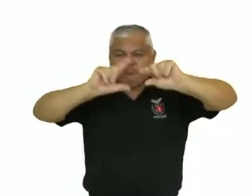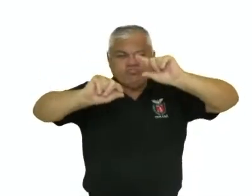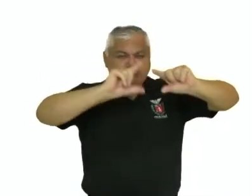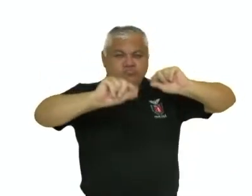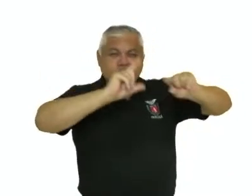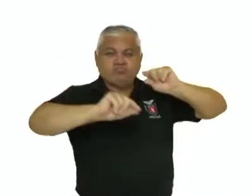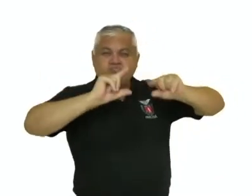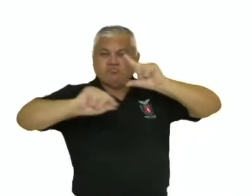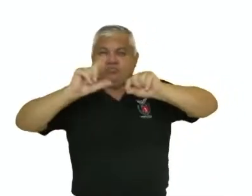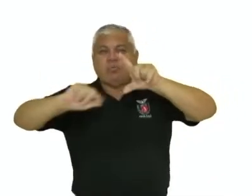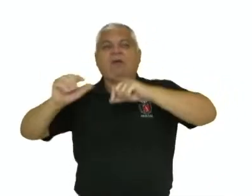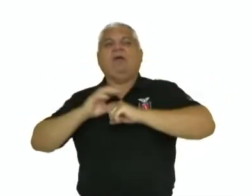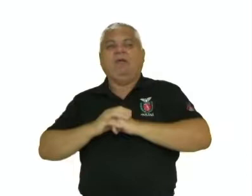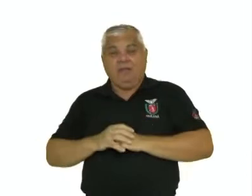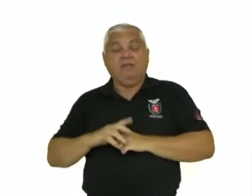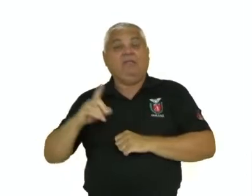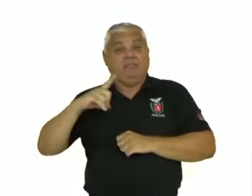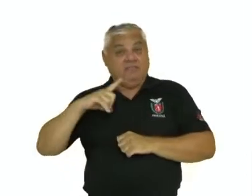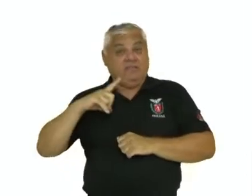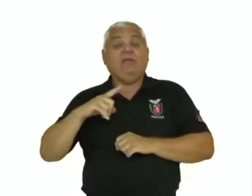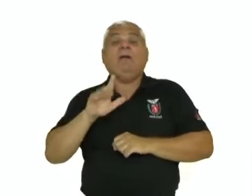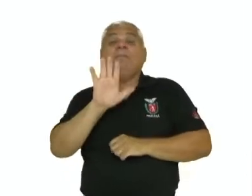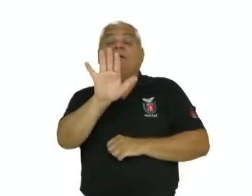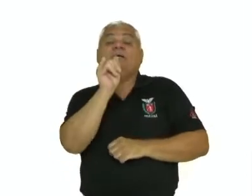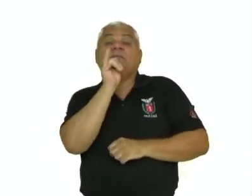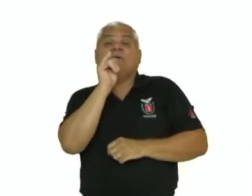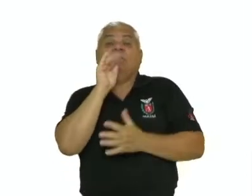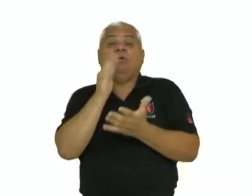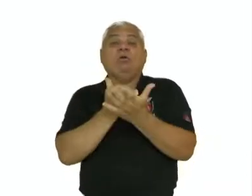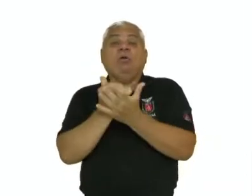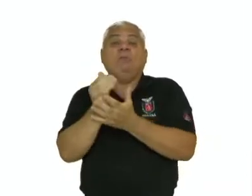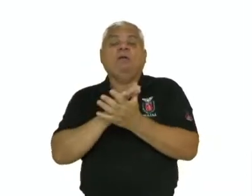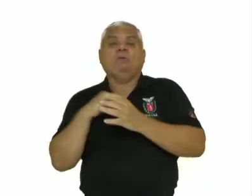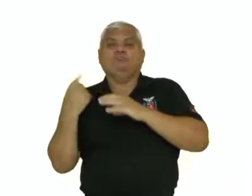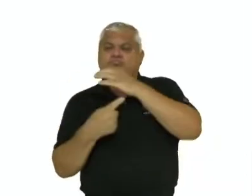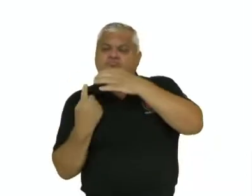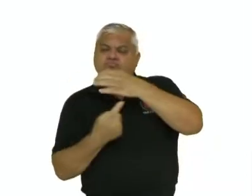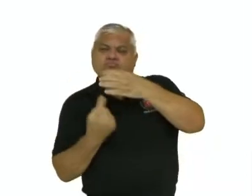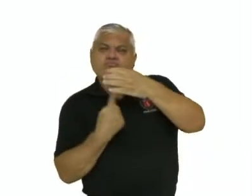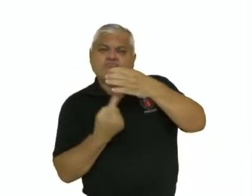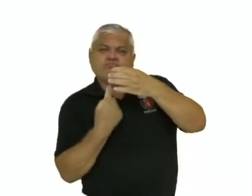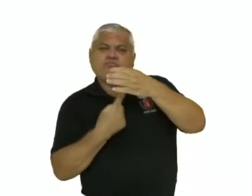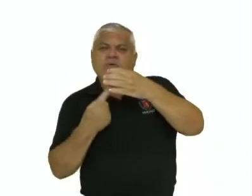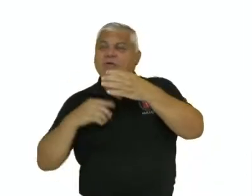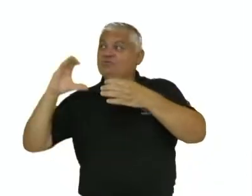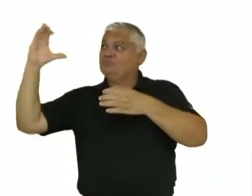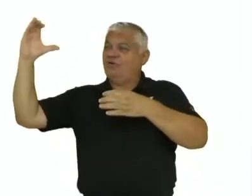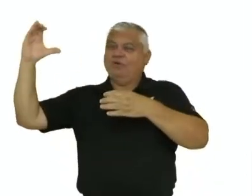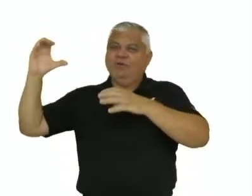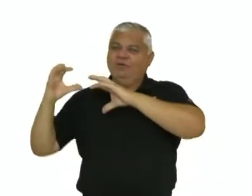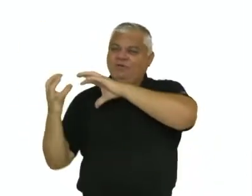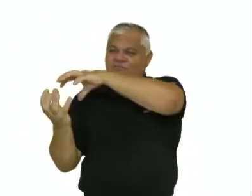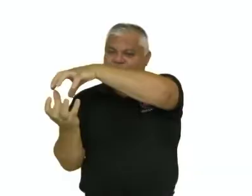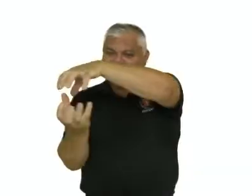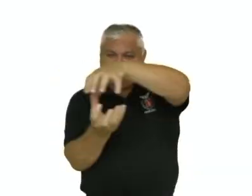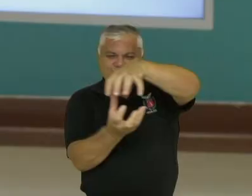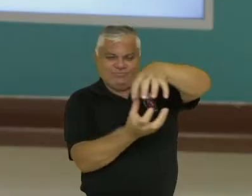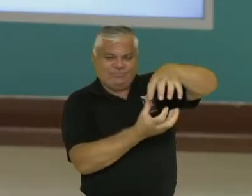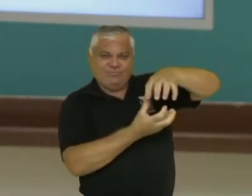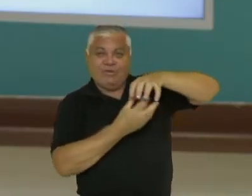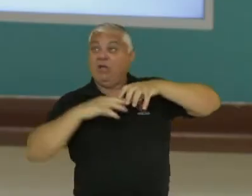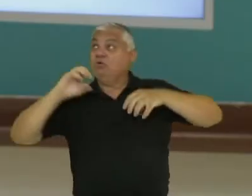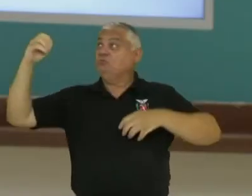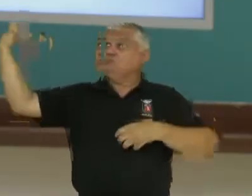pela força gravitacional do Sol e começaram a girar em torno dele, originando os planetas e incluindo